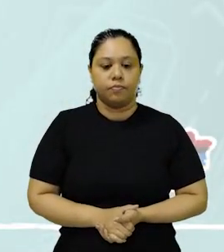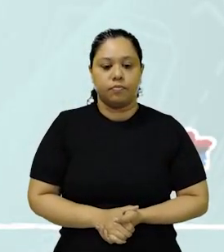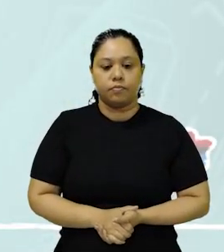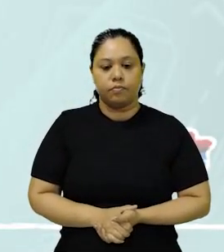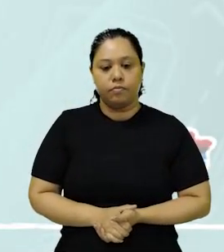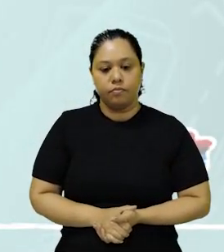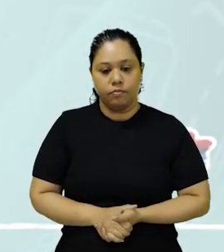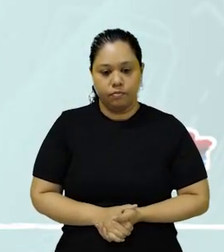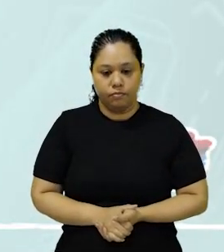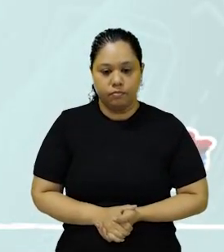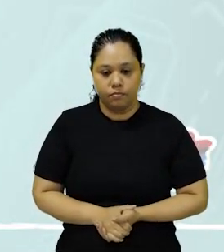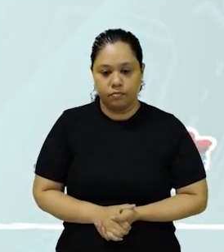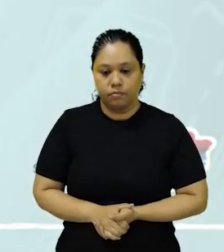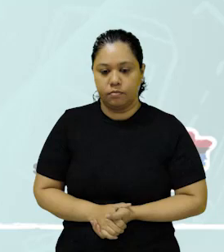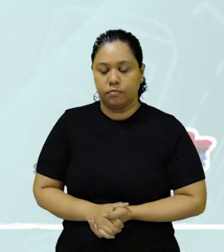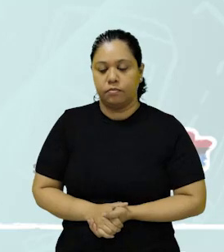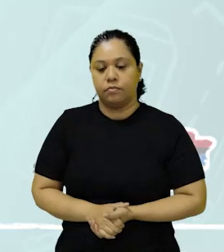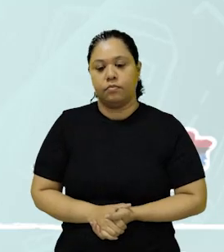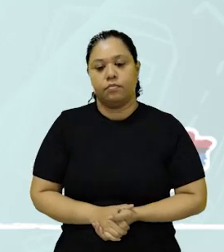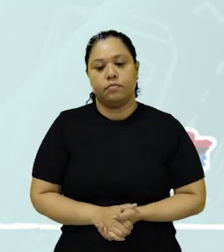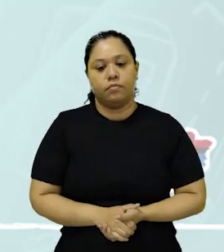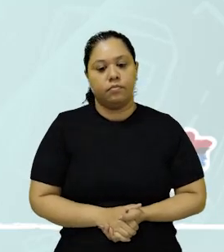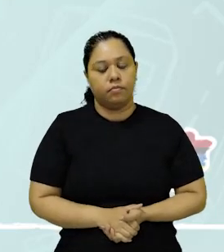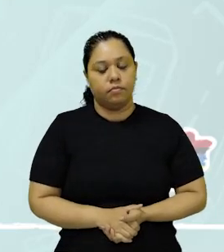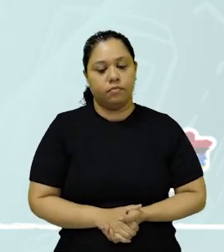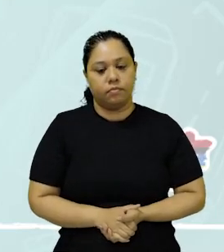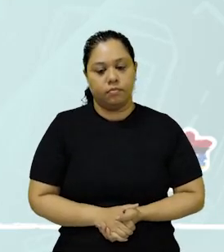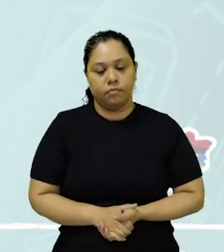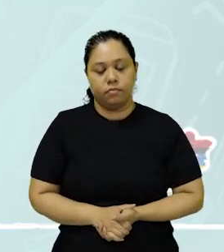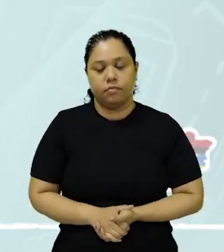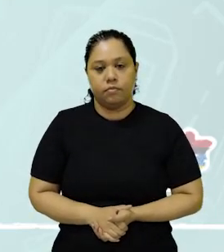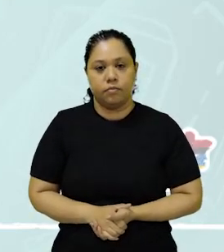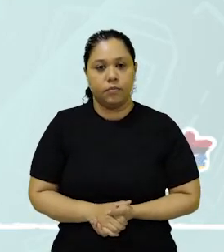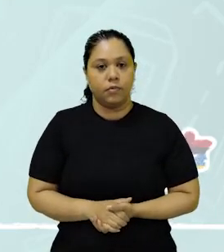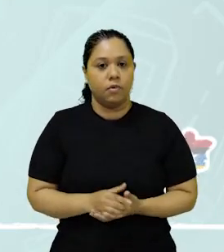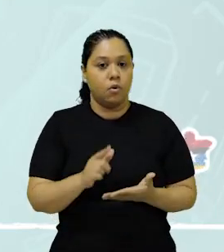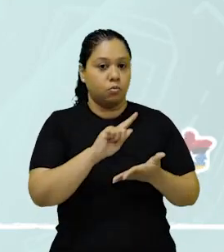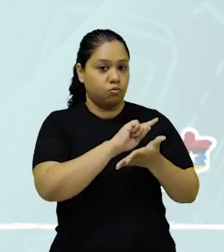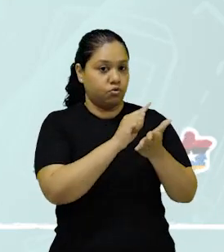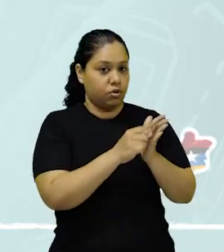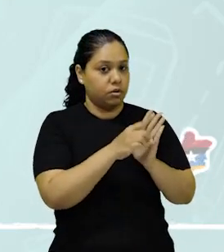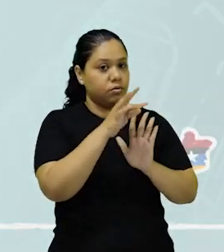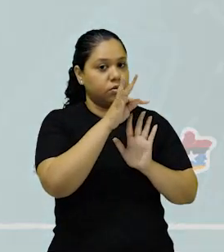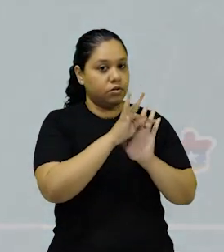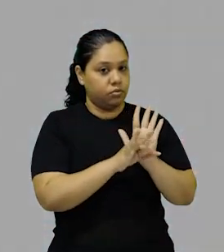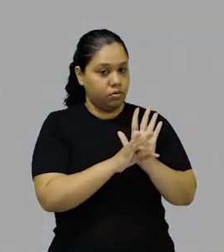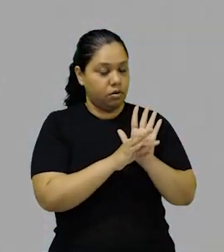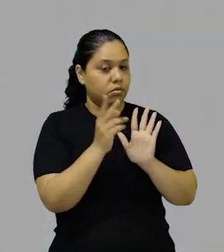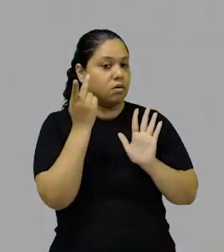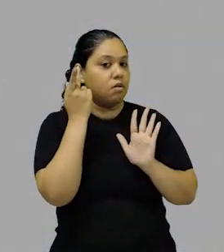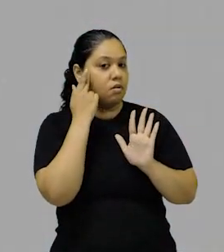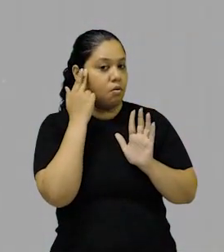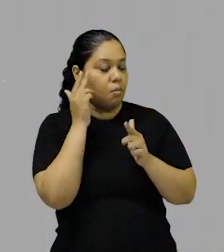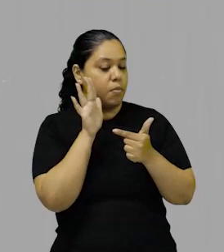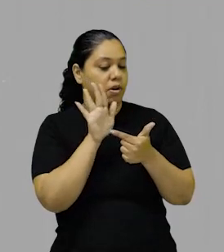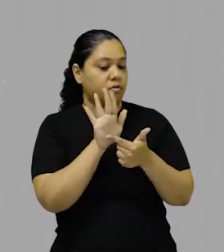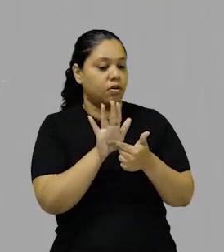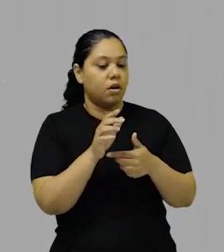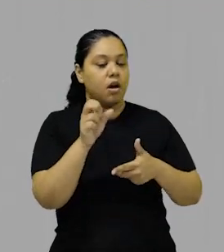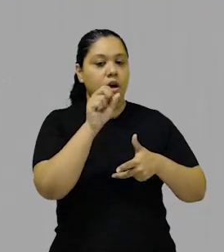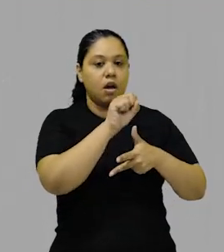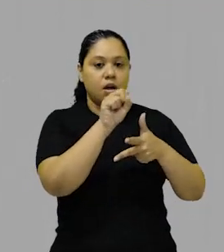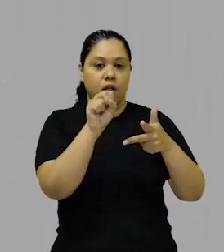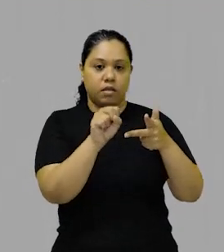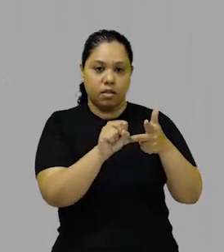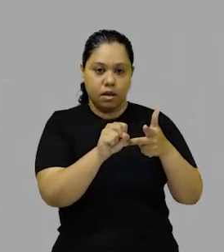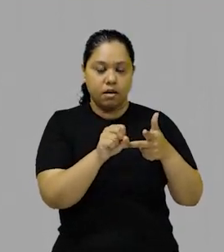Textual genres commonly presented in Enem and entrance exams, então os gêneros textuais que são comuns no Enem e